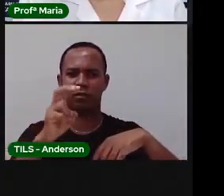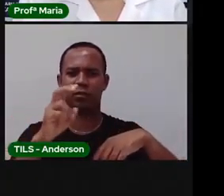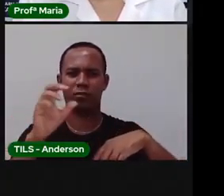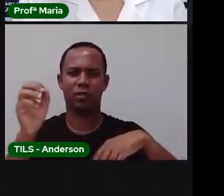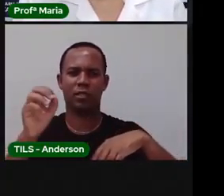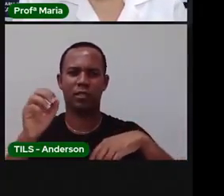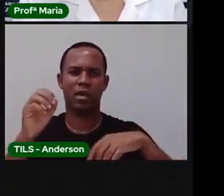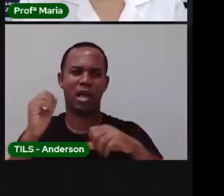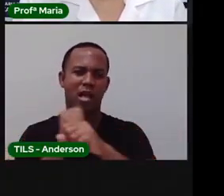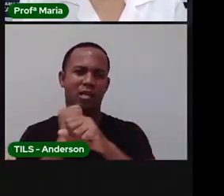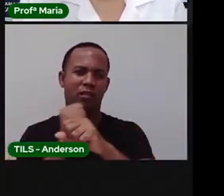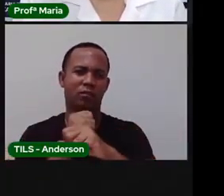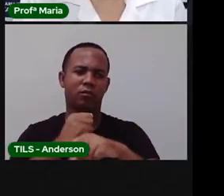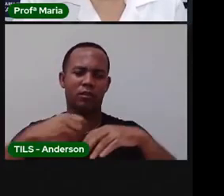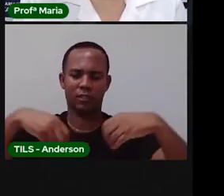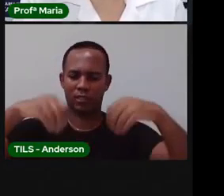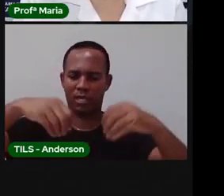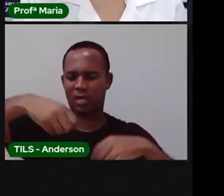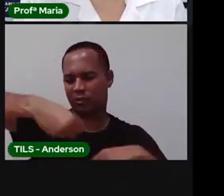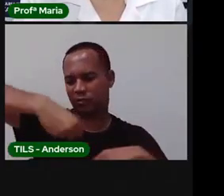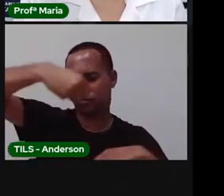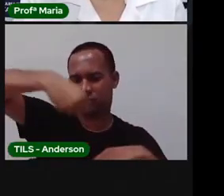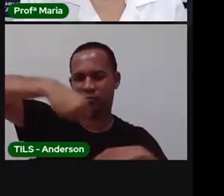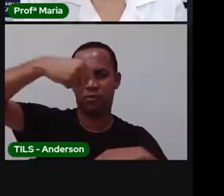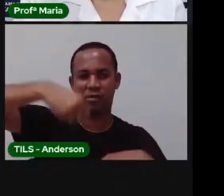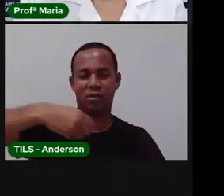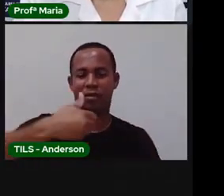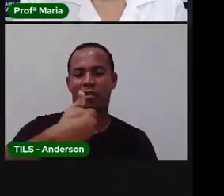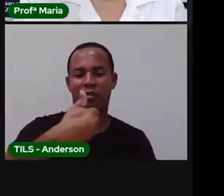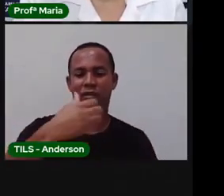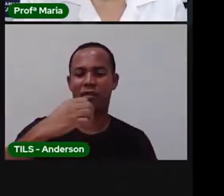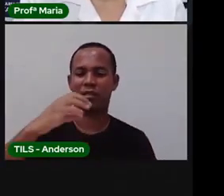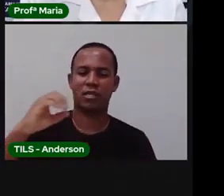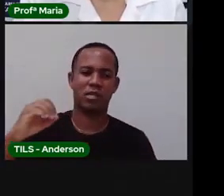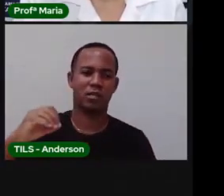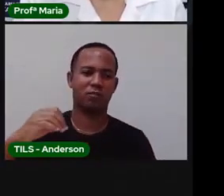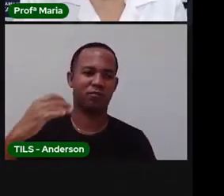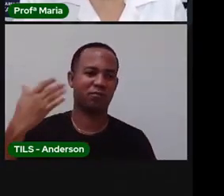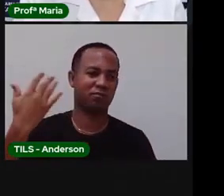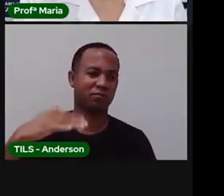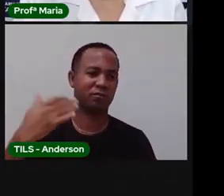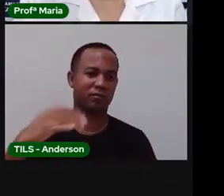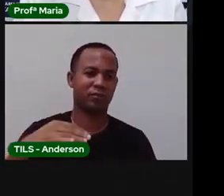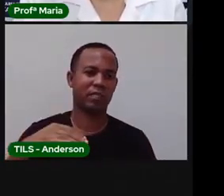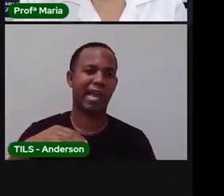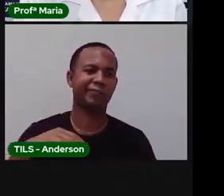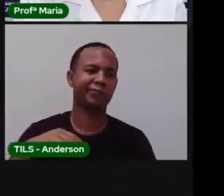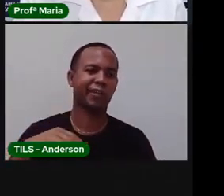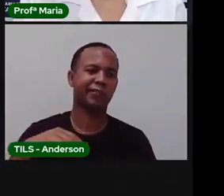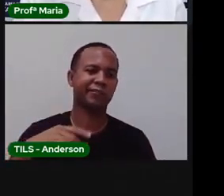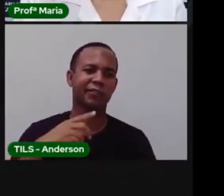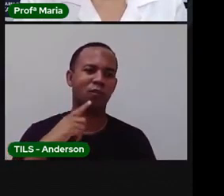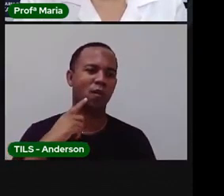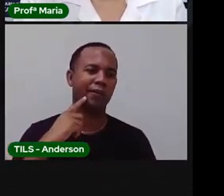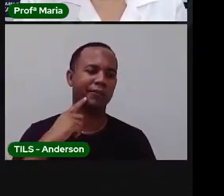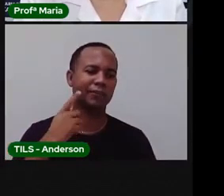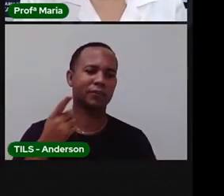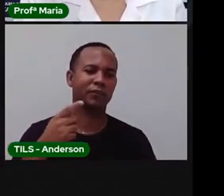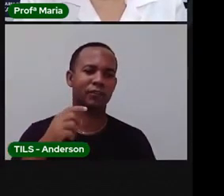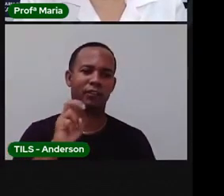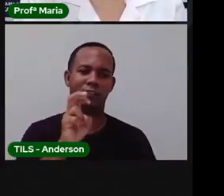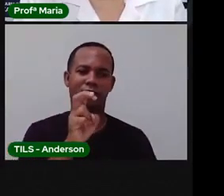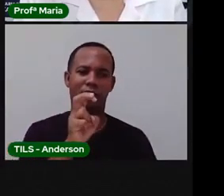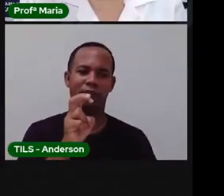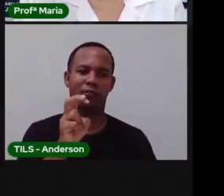Sacos e sacolas plásticas, mais de 100 anos. Chiclete, 5 anos. Corda de